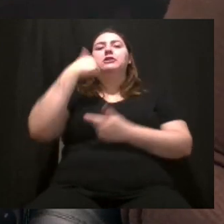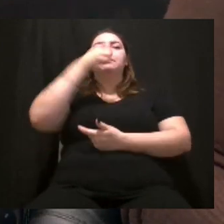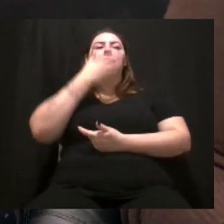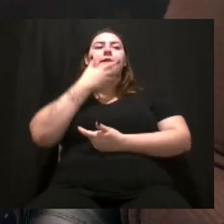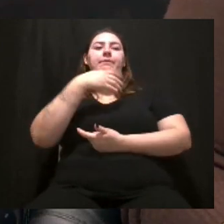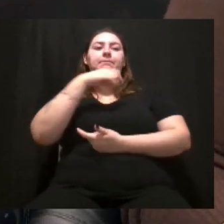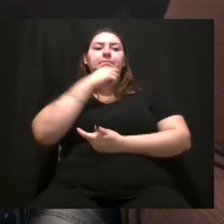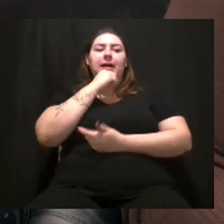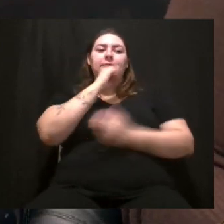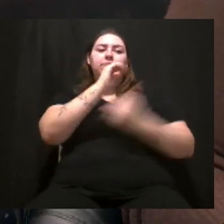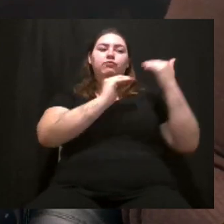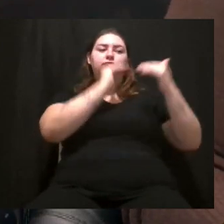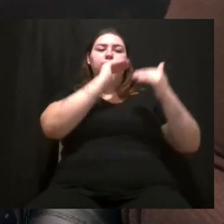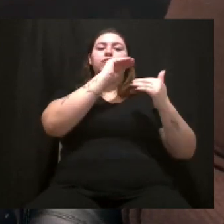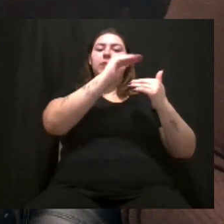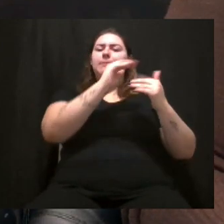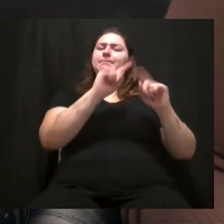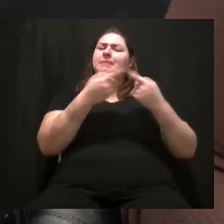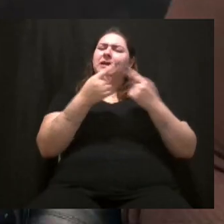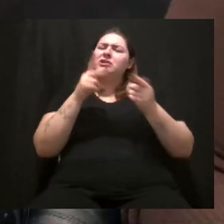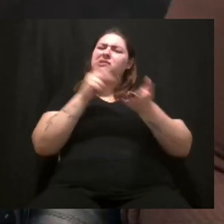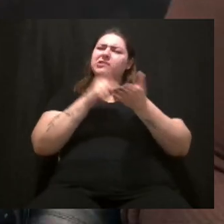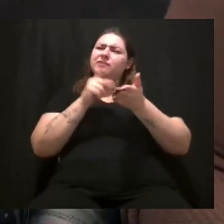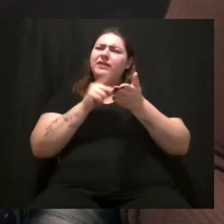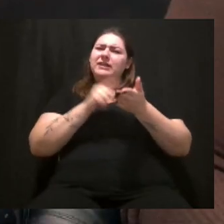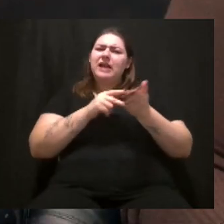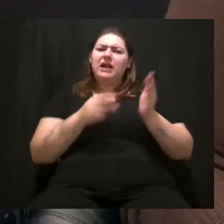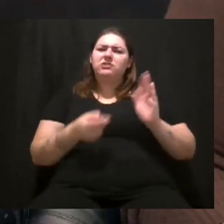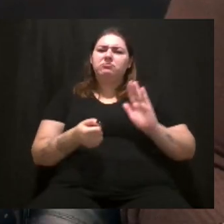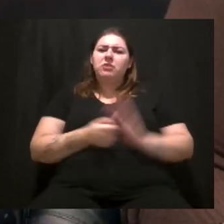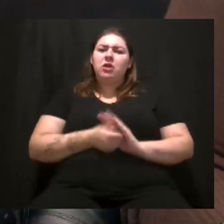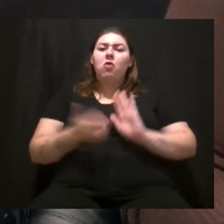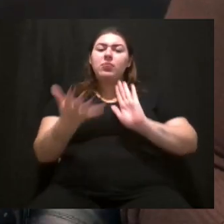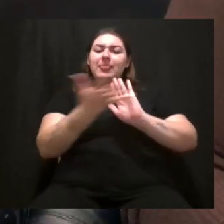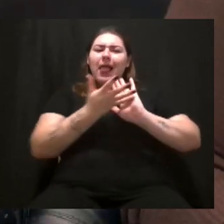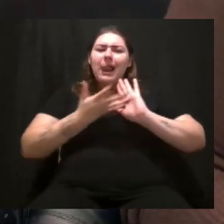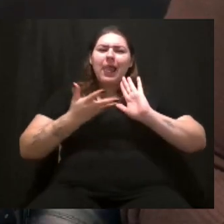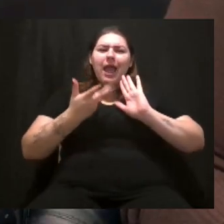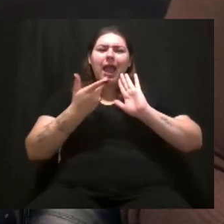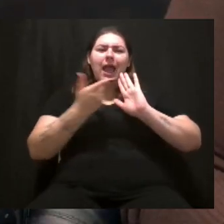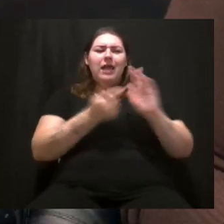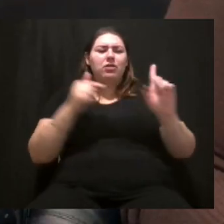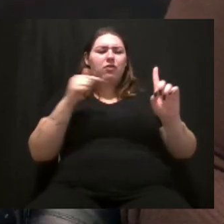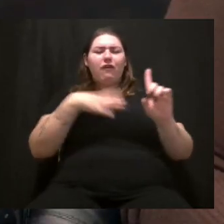que considere, de fato, as habilidades do filho e as preferências também,